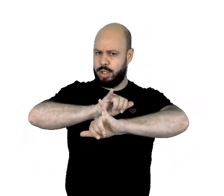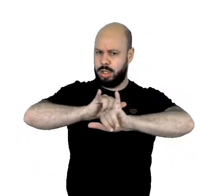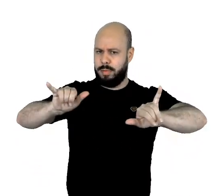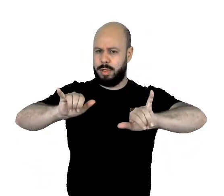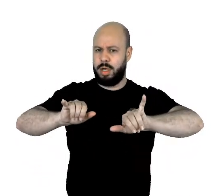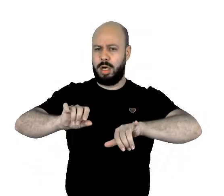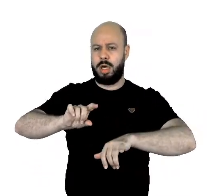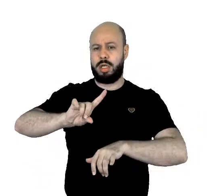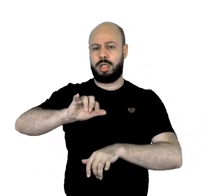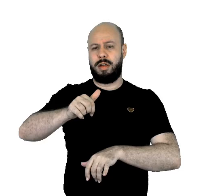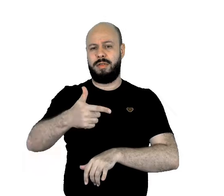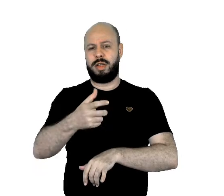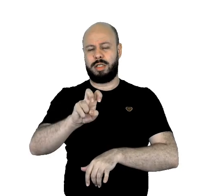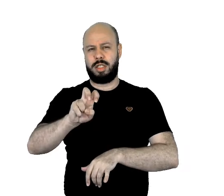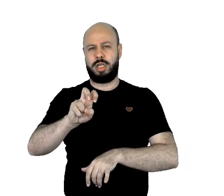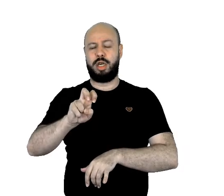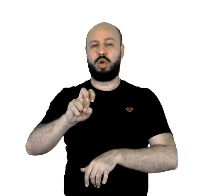dia